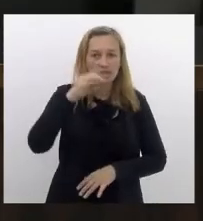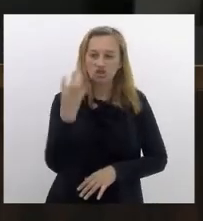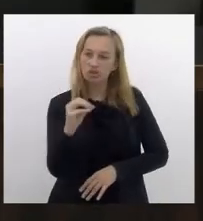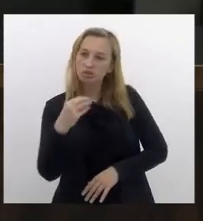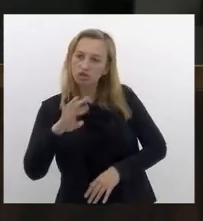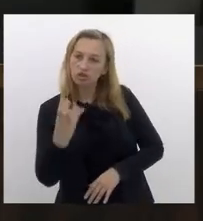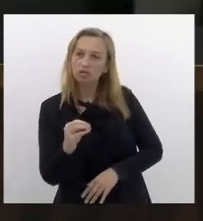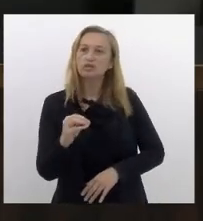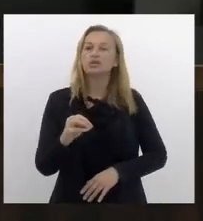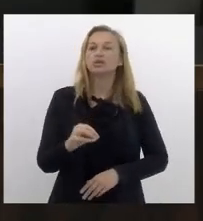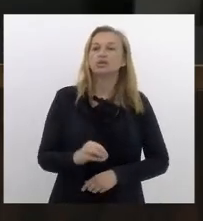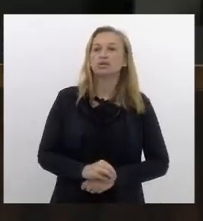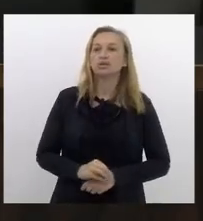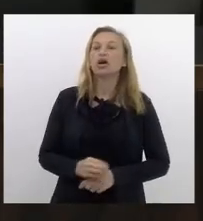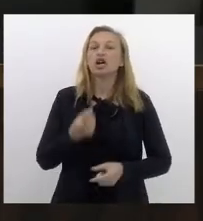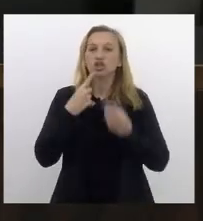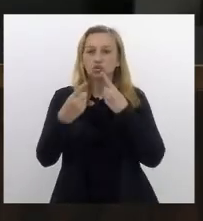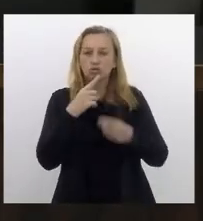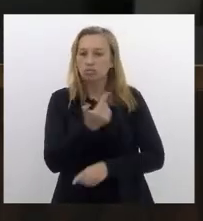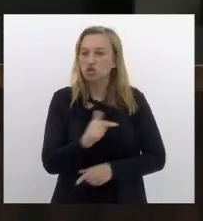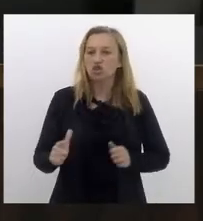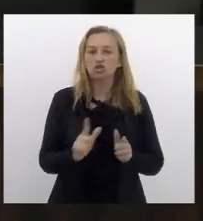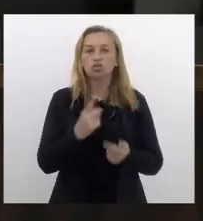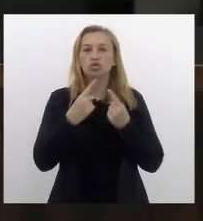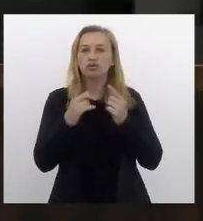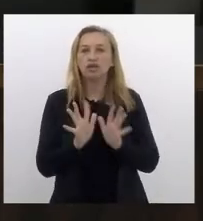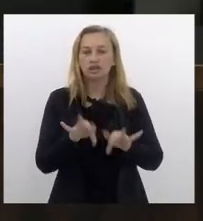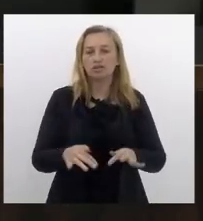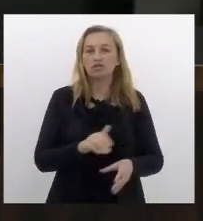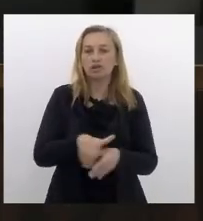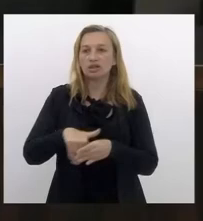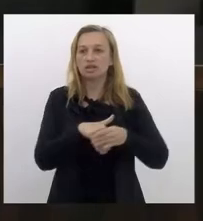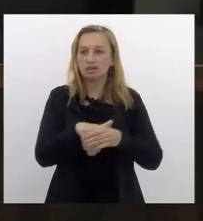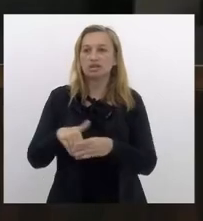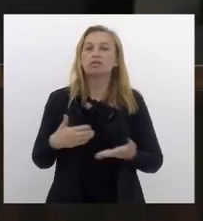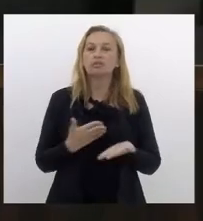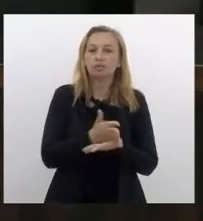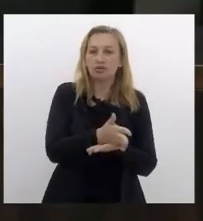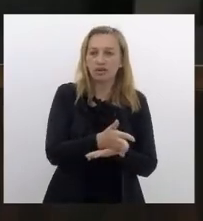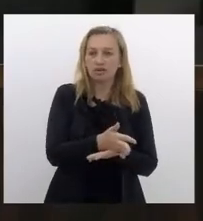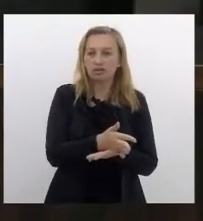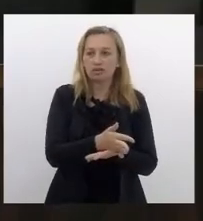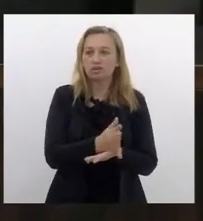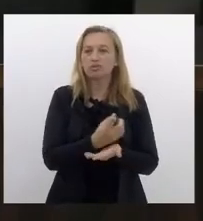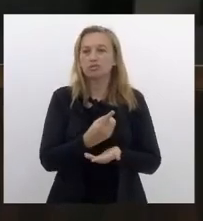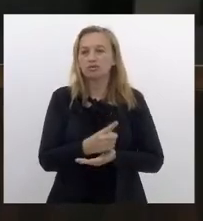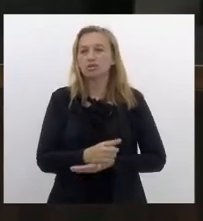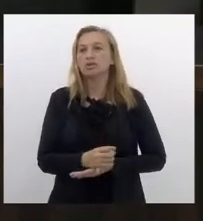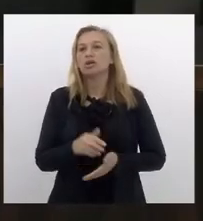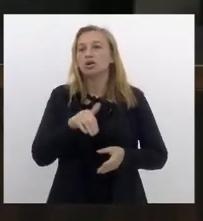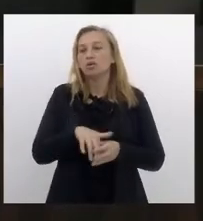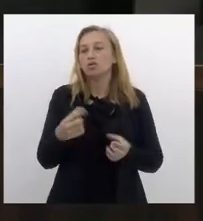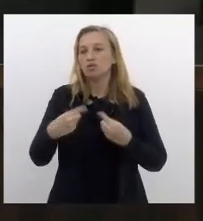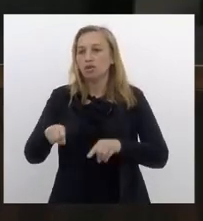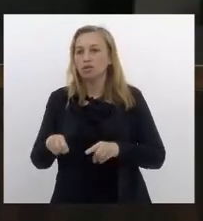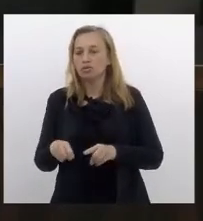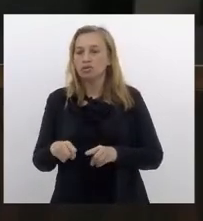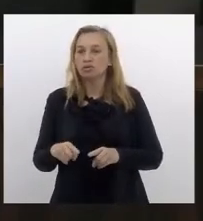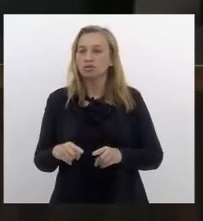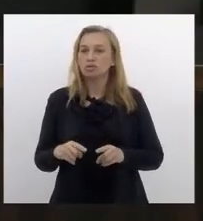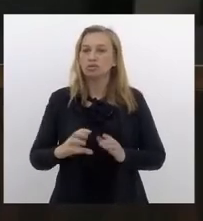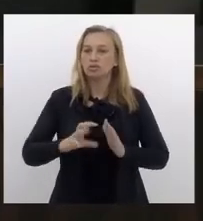Machado. Em discussão, não havendo que queira discutir, encerra a discussão. Em votação, se os que aprovam, eles como estão aprovados, vai à promulgação com voto pela abstenção